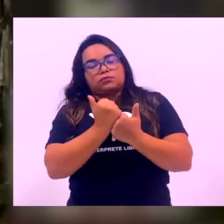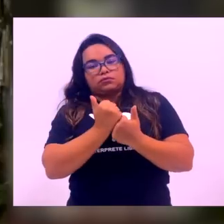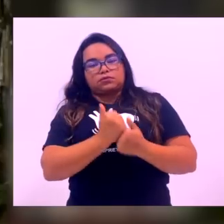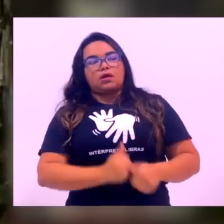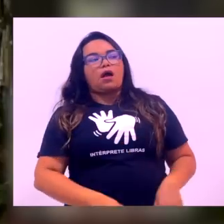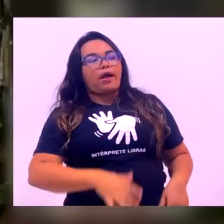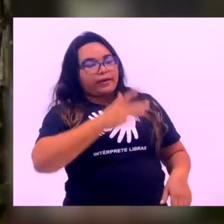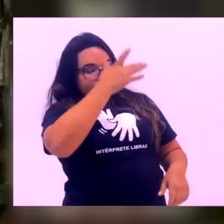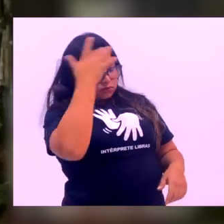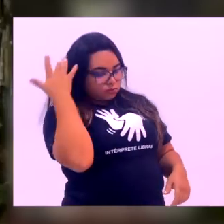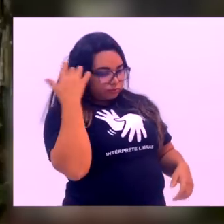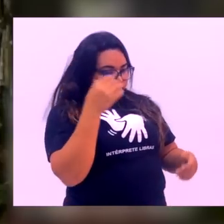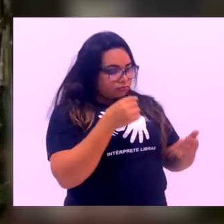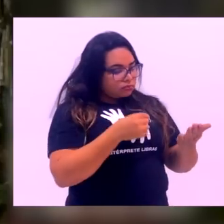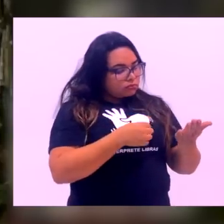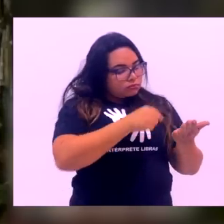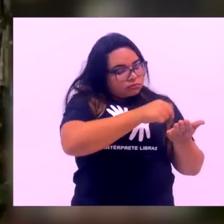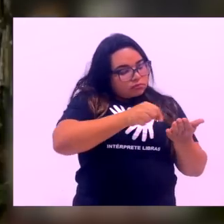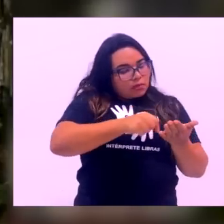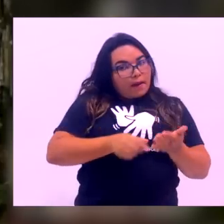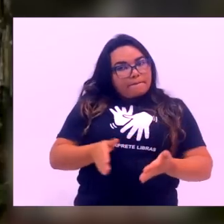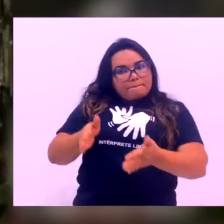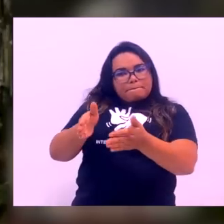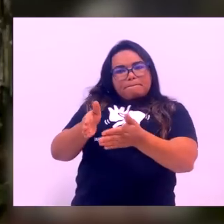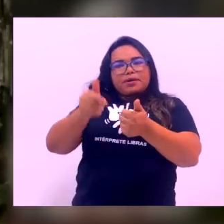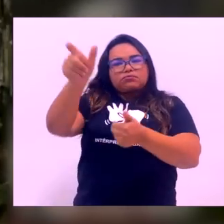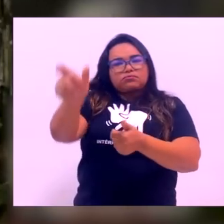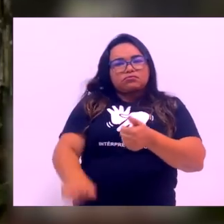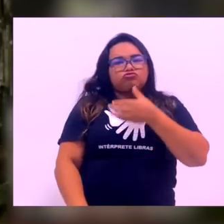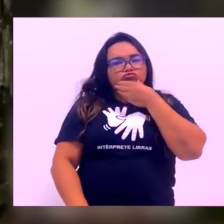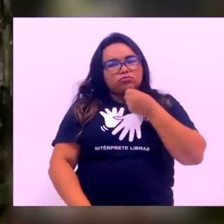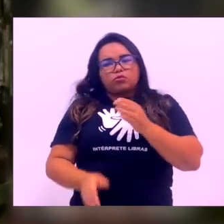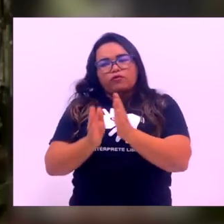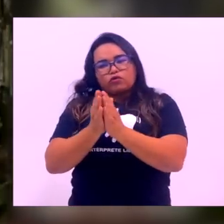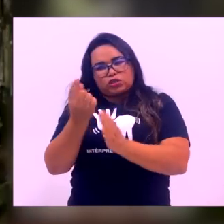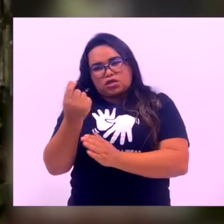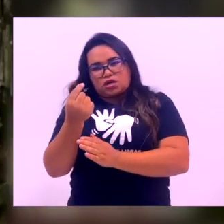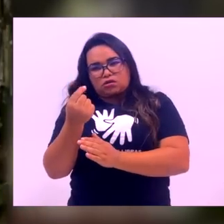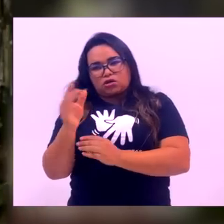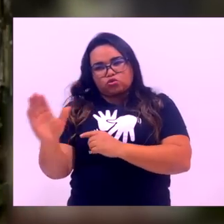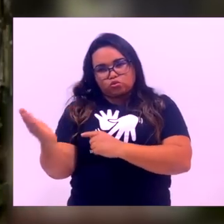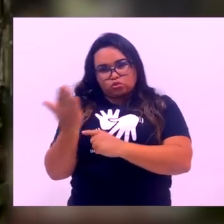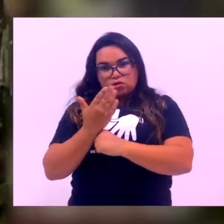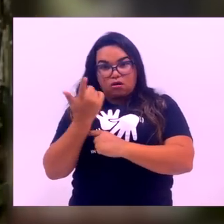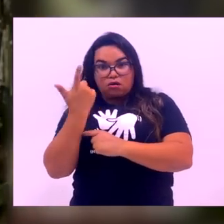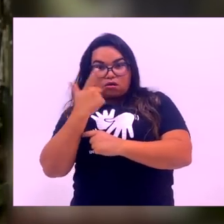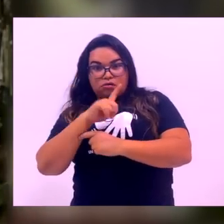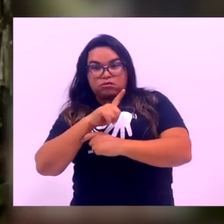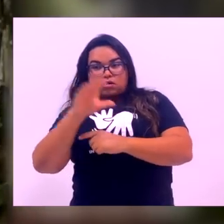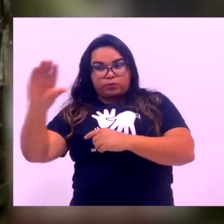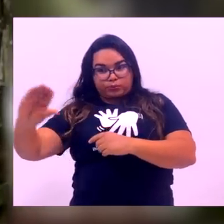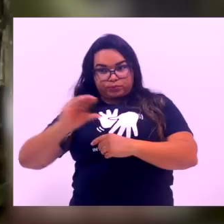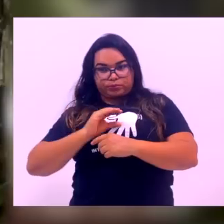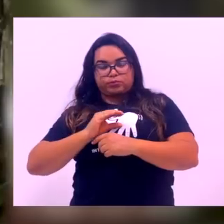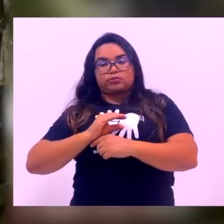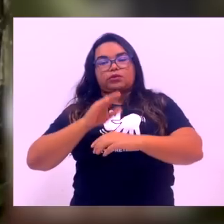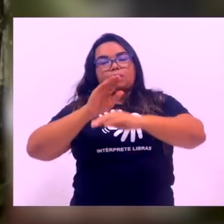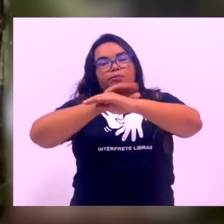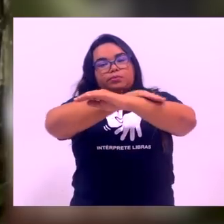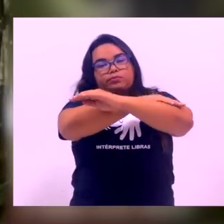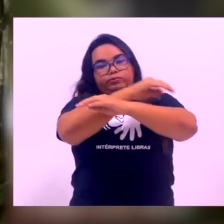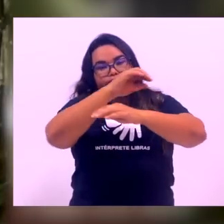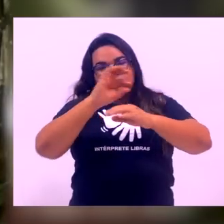eles pediram ao Kaiser Guilherme o dinheiro para reparar a catedral. Kaiser Guilherme disse o seguinte: vocês têm